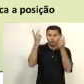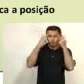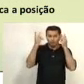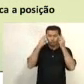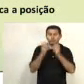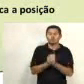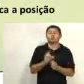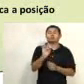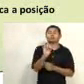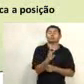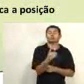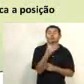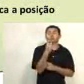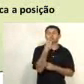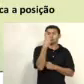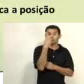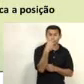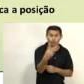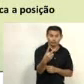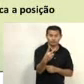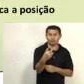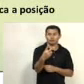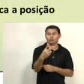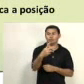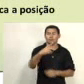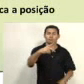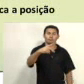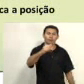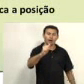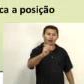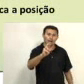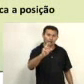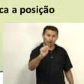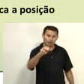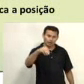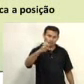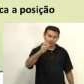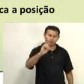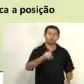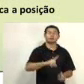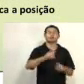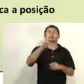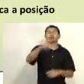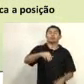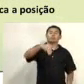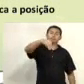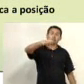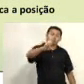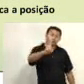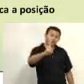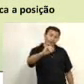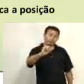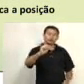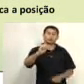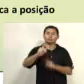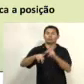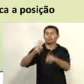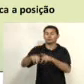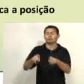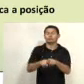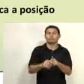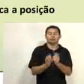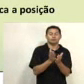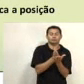com apenas dois parâmetros, que são a média, o MI, a média populacional, e o